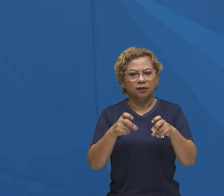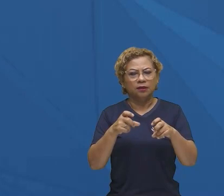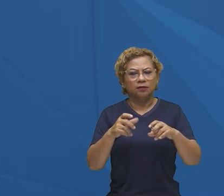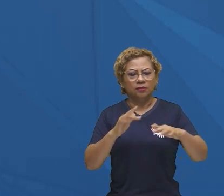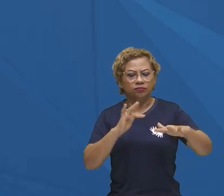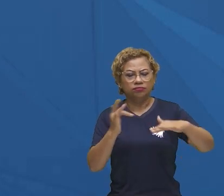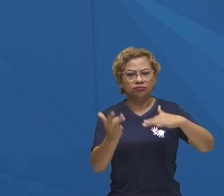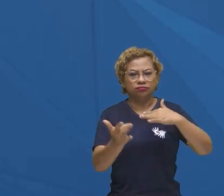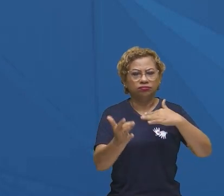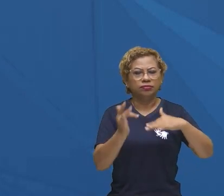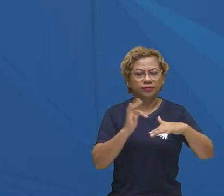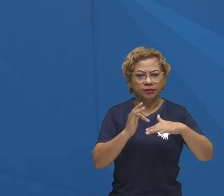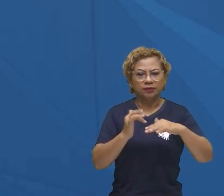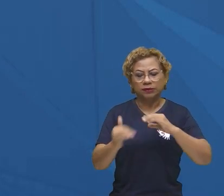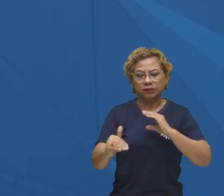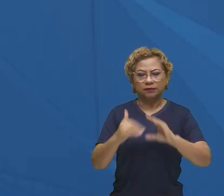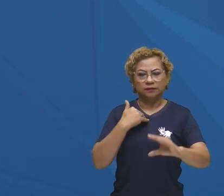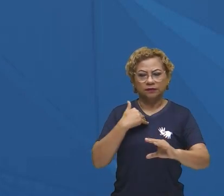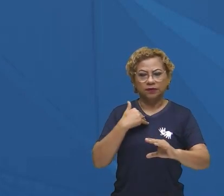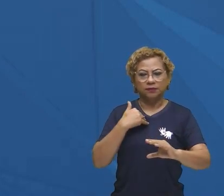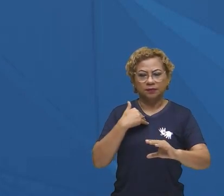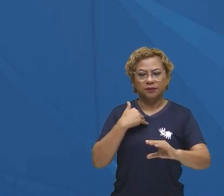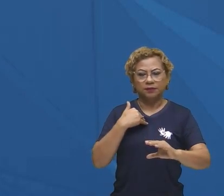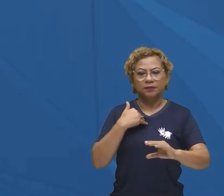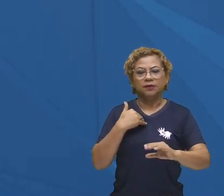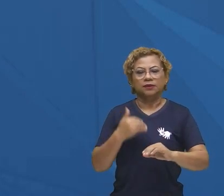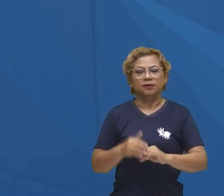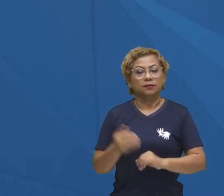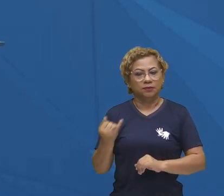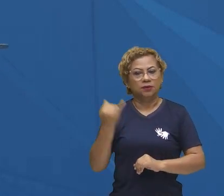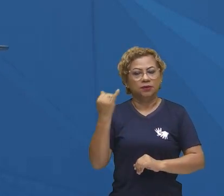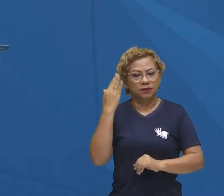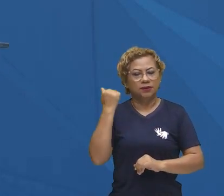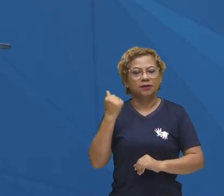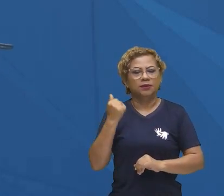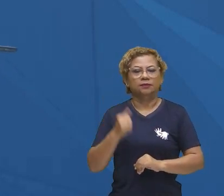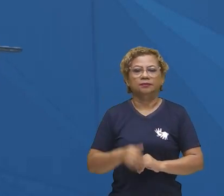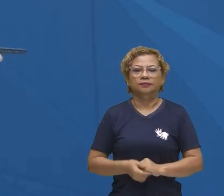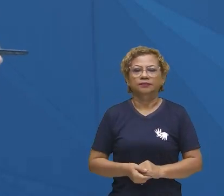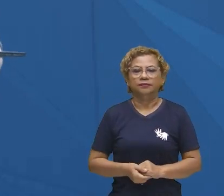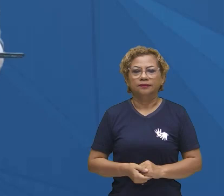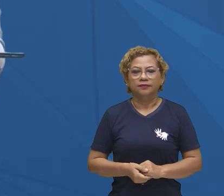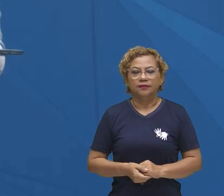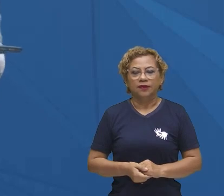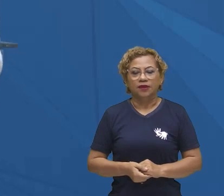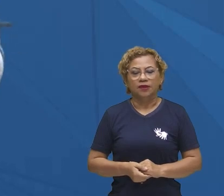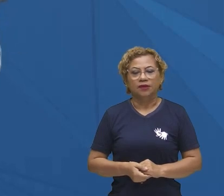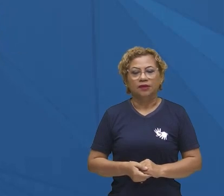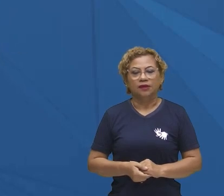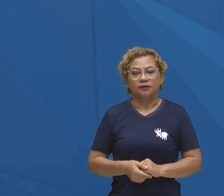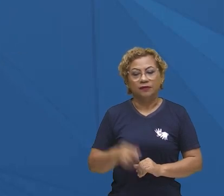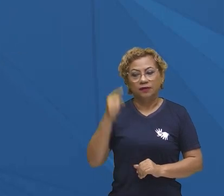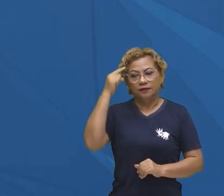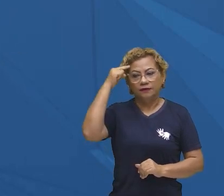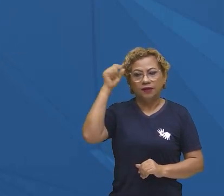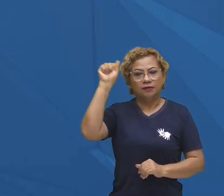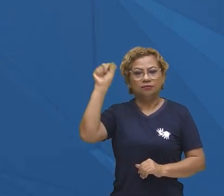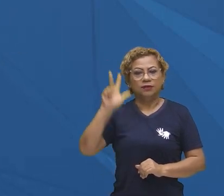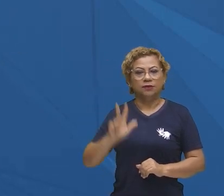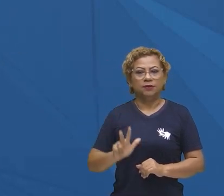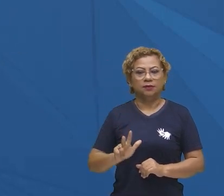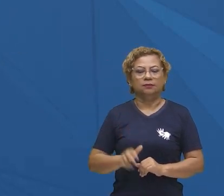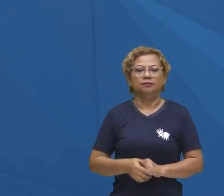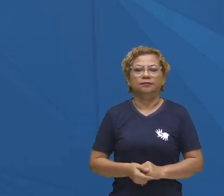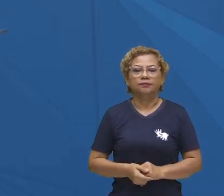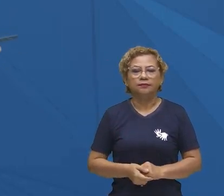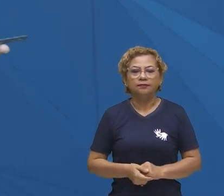você, principalmente nas redes sociais, tá bom? Então vamos acender aí o botãozinho de alerta, tá bom? E aí agora eu